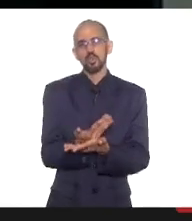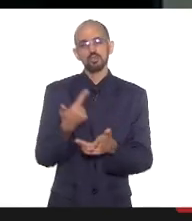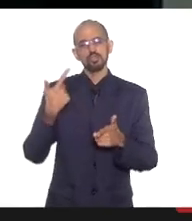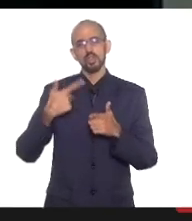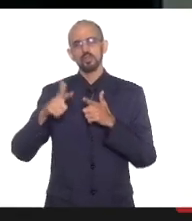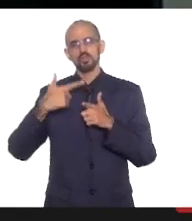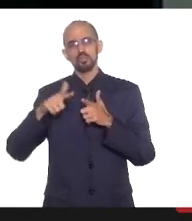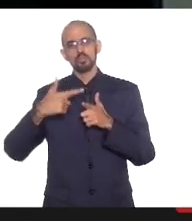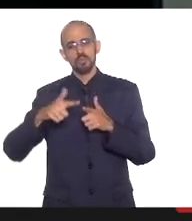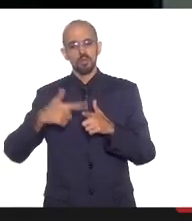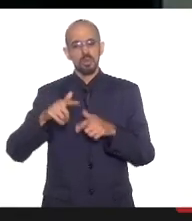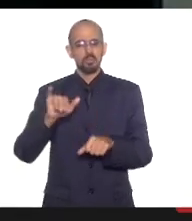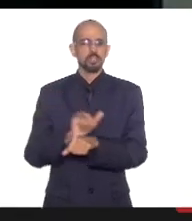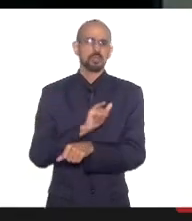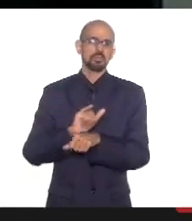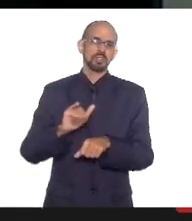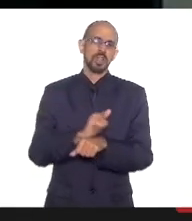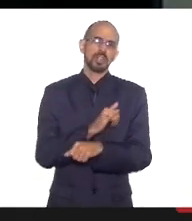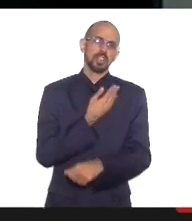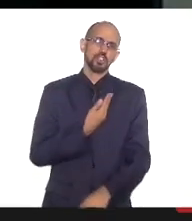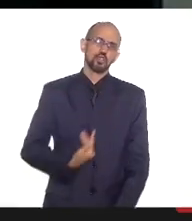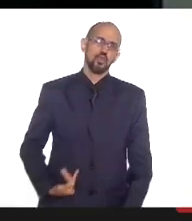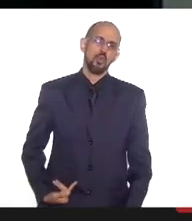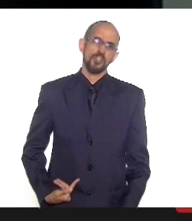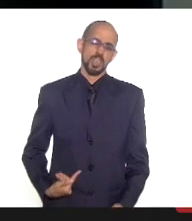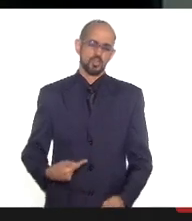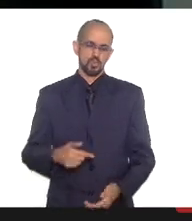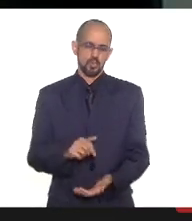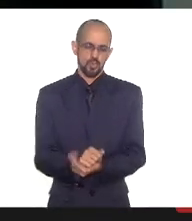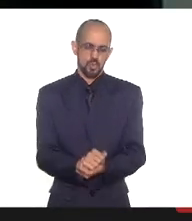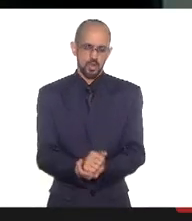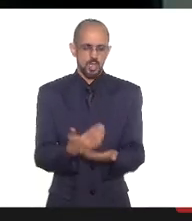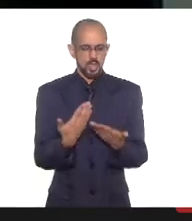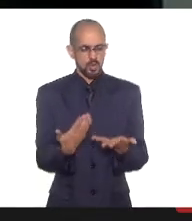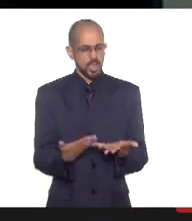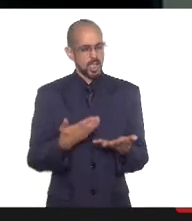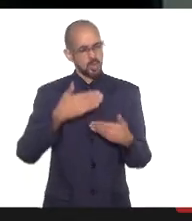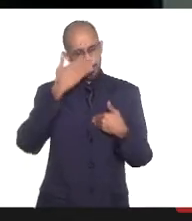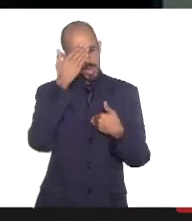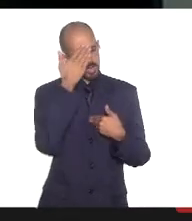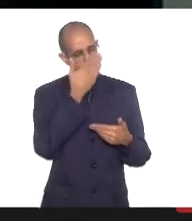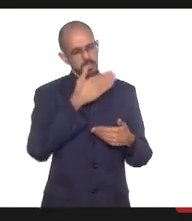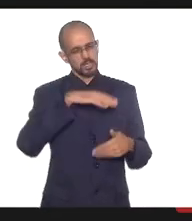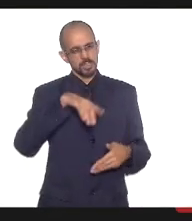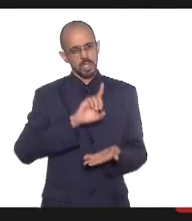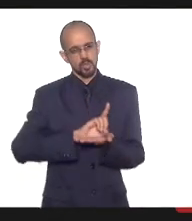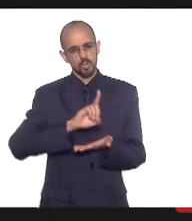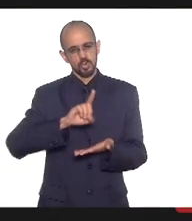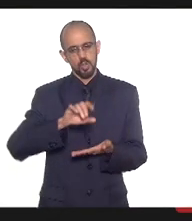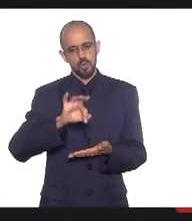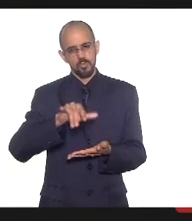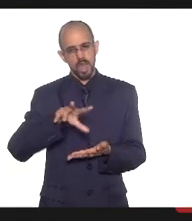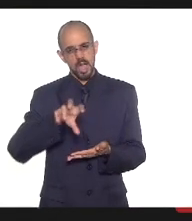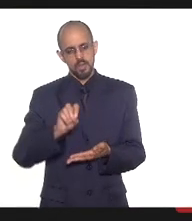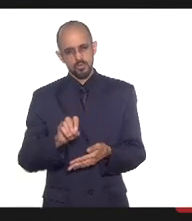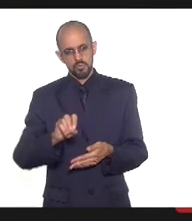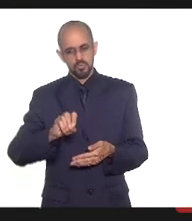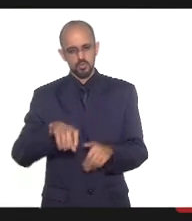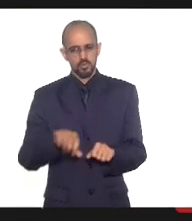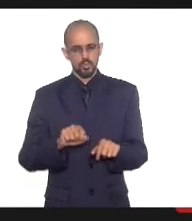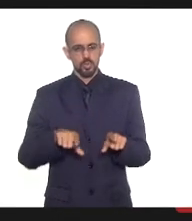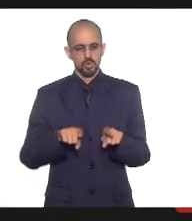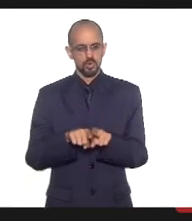problemas na estratégia de governo então eu quero agradecer tô vendo Dr Flávio ainda tá aqui conosco